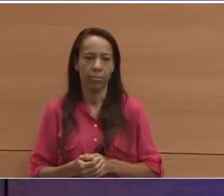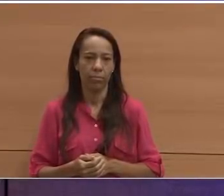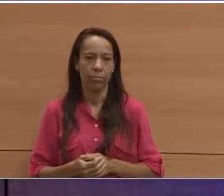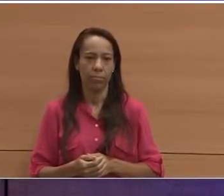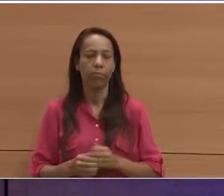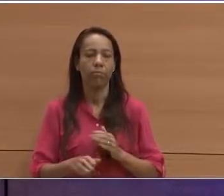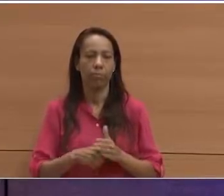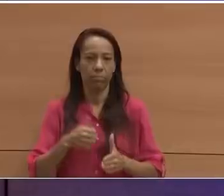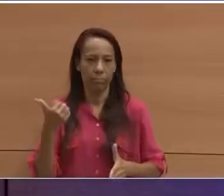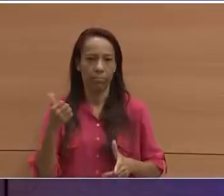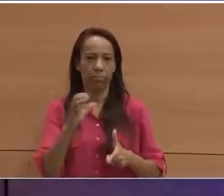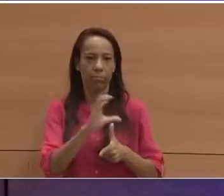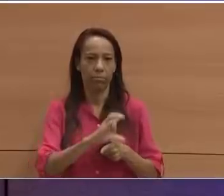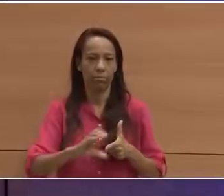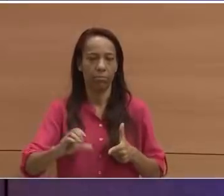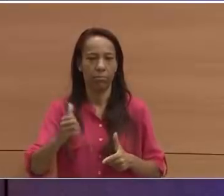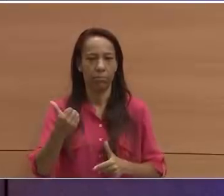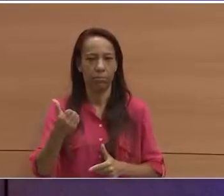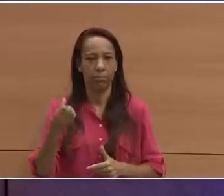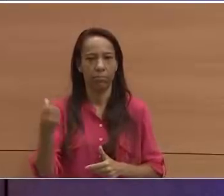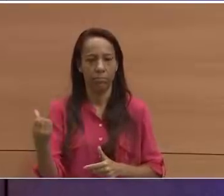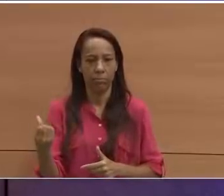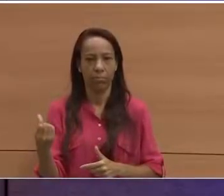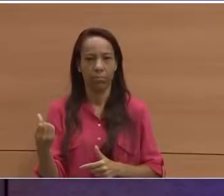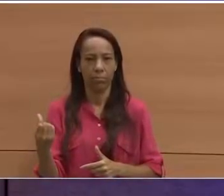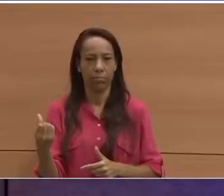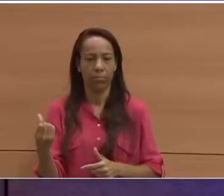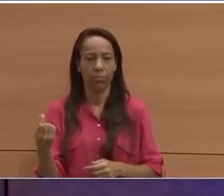1 Coríntios 16, né?